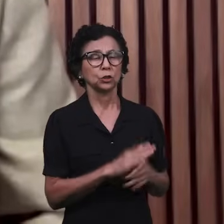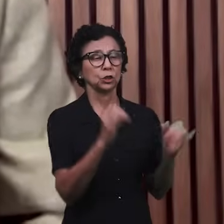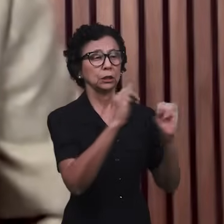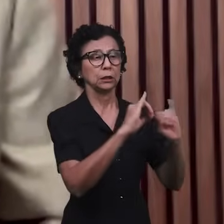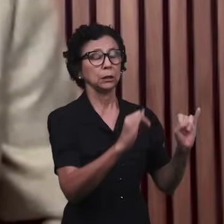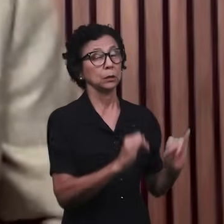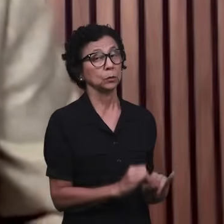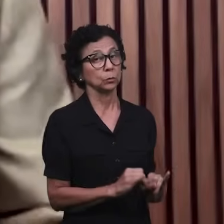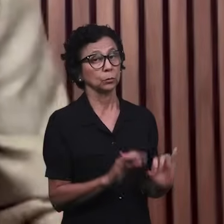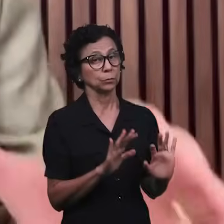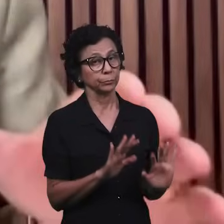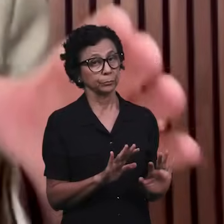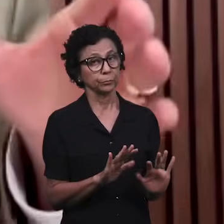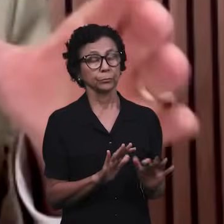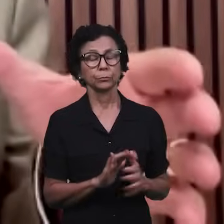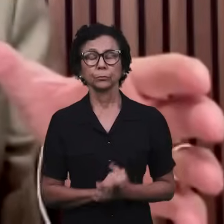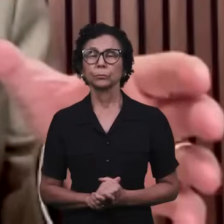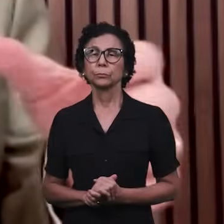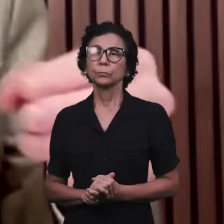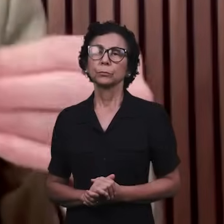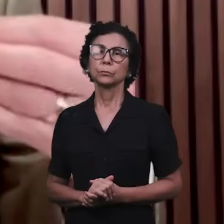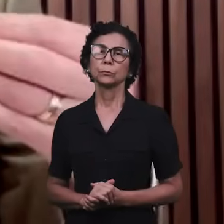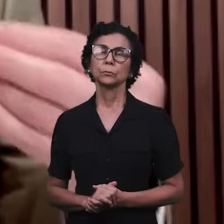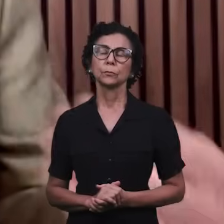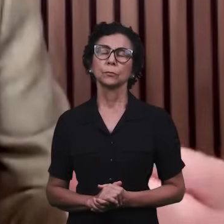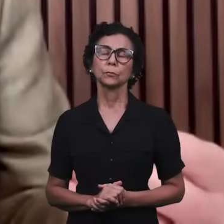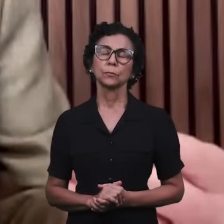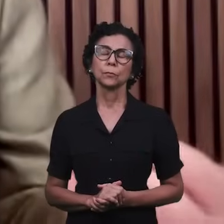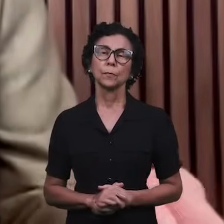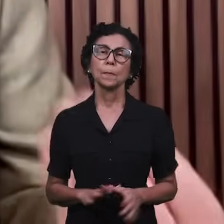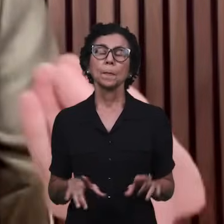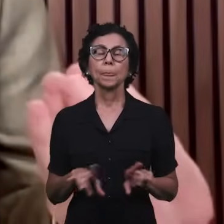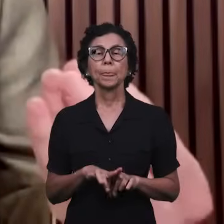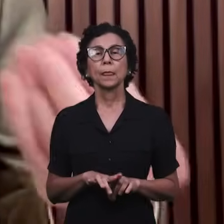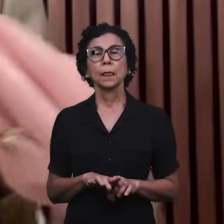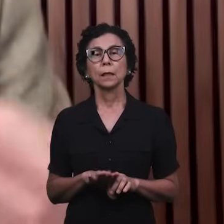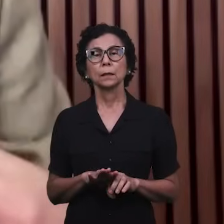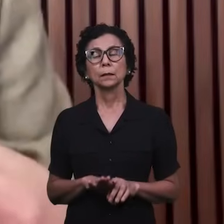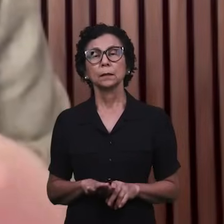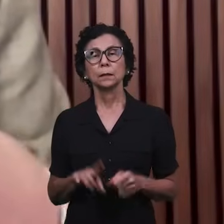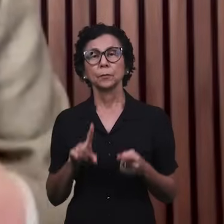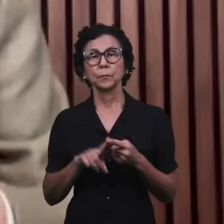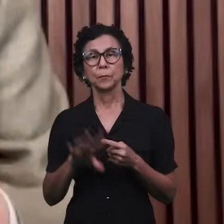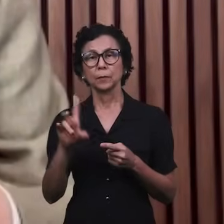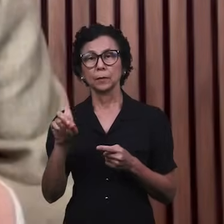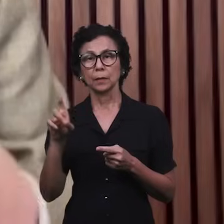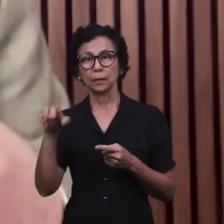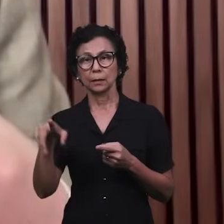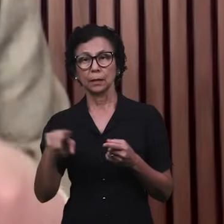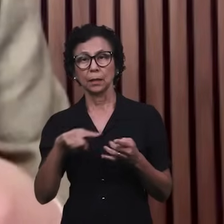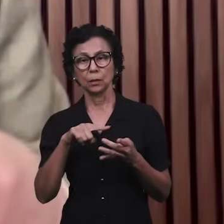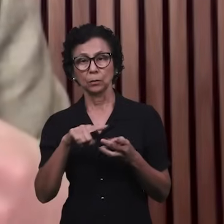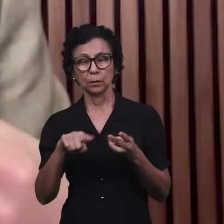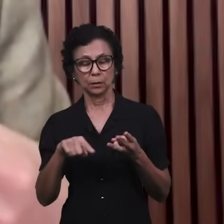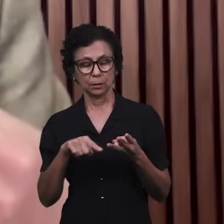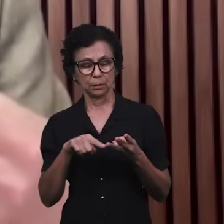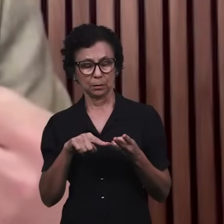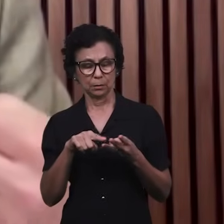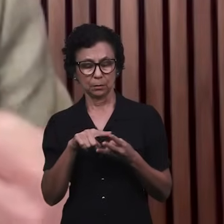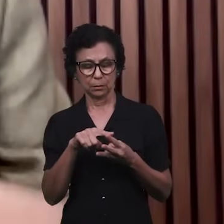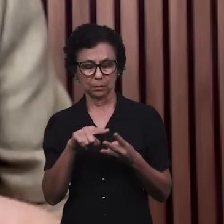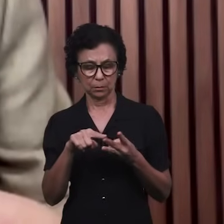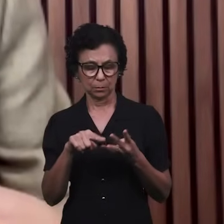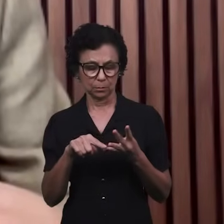referência ao cativeiro. Mas Deuteronômio deixou claro, e Daniel e os seus amigos tinham